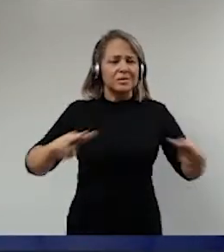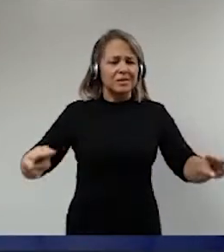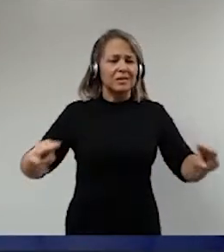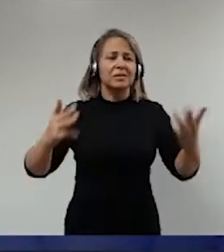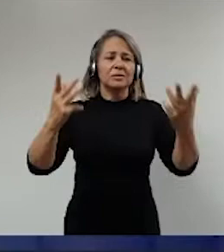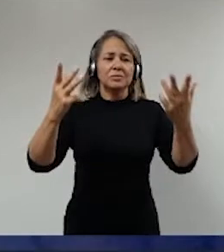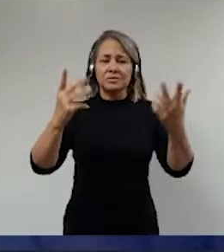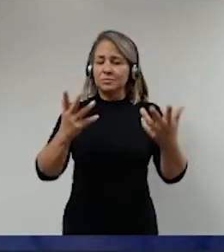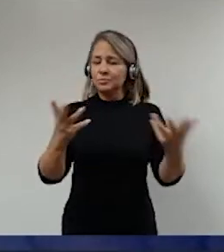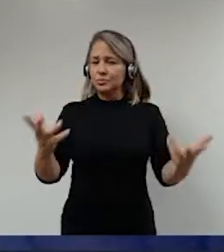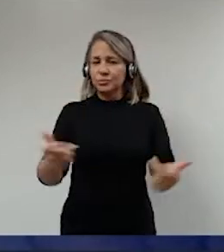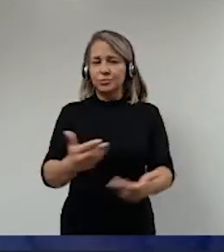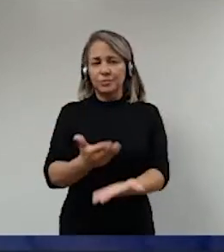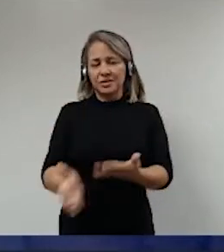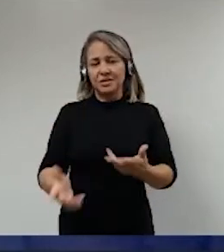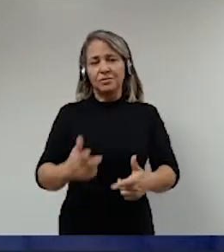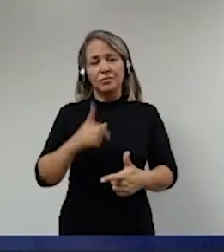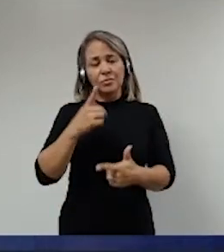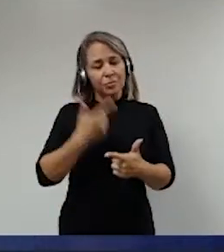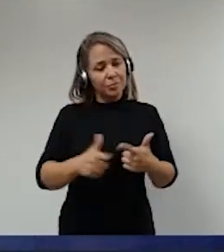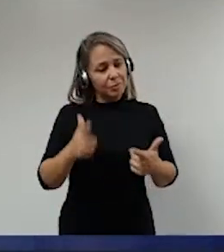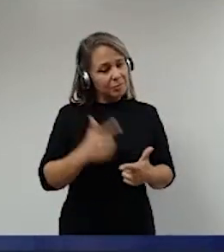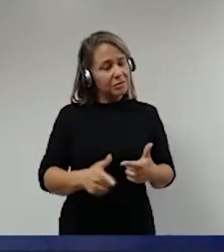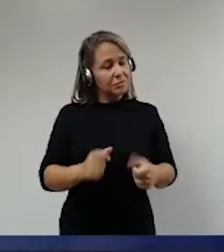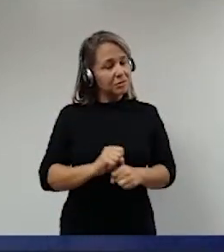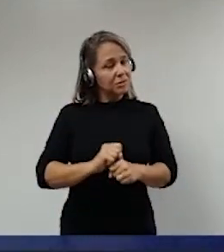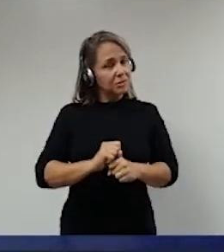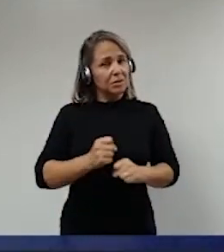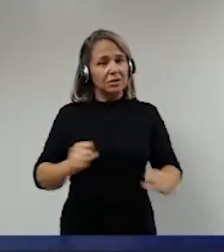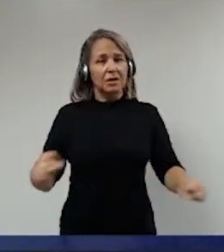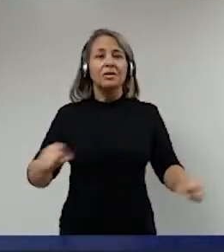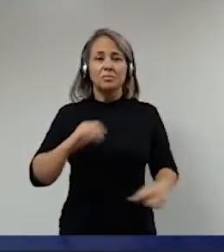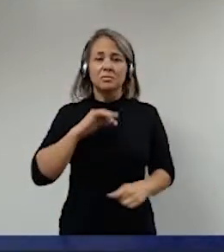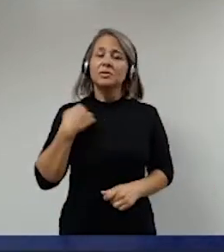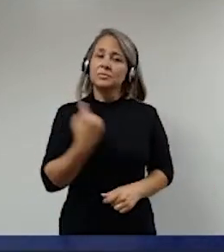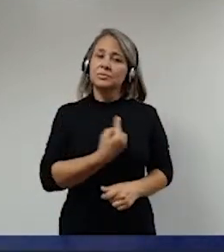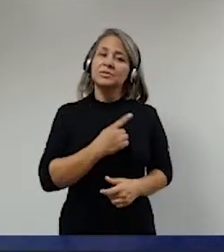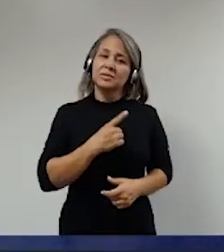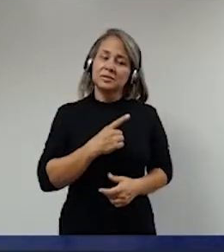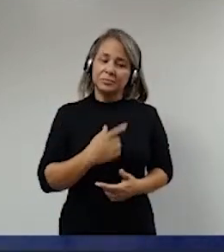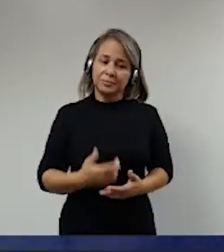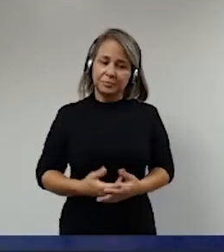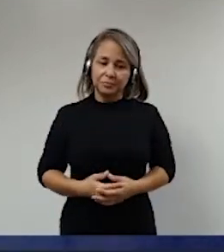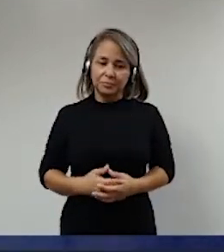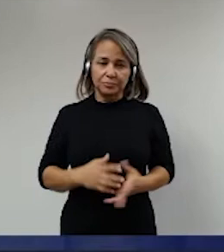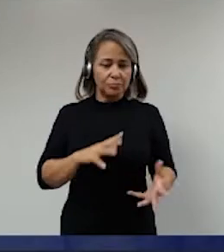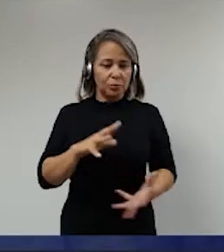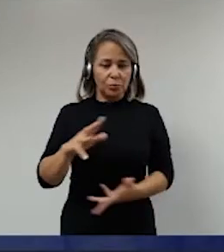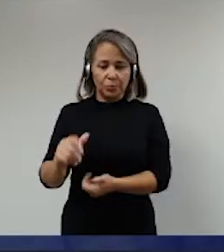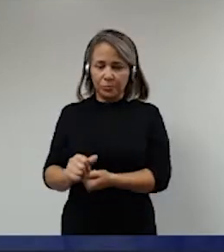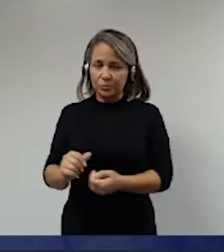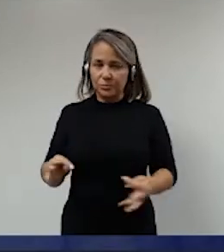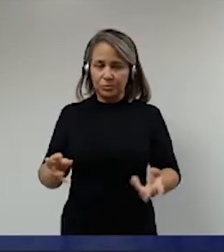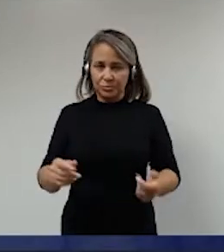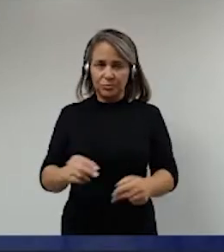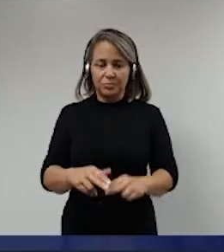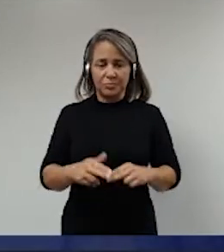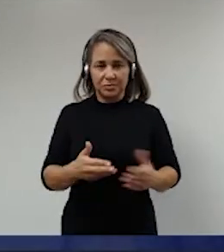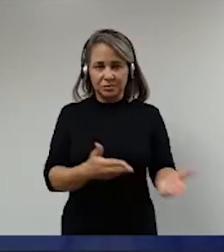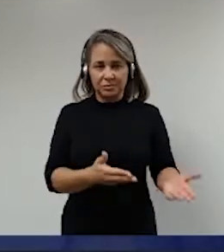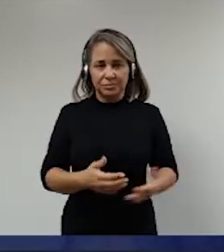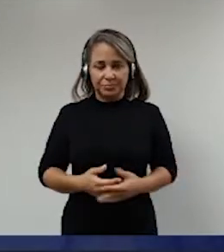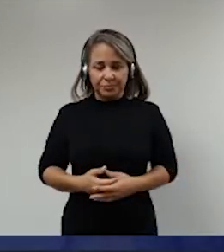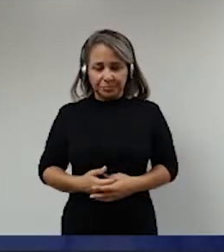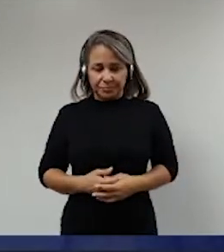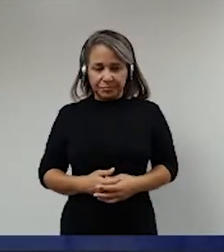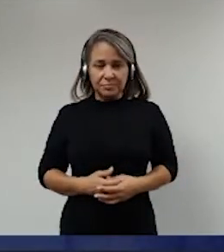enfim, é um problema muito grave que nós passamos, né, no mundo, né, por conta disso.